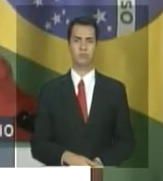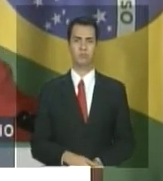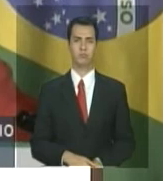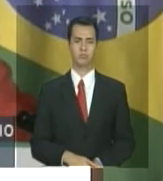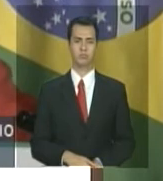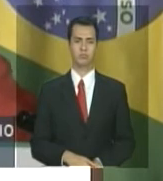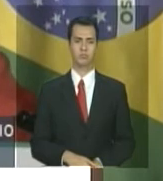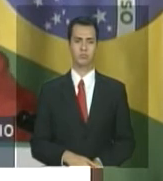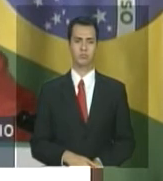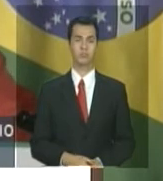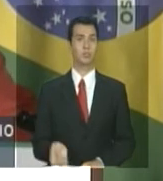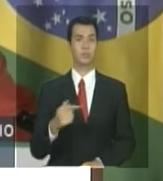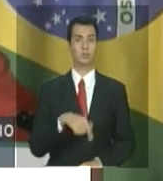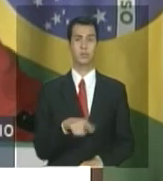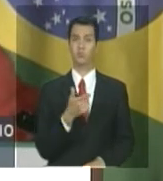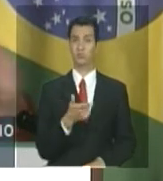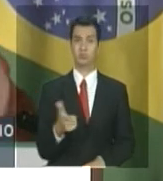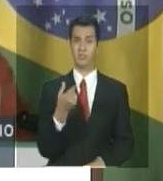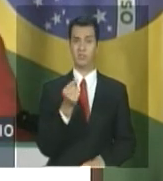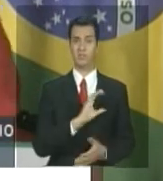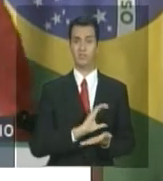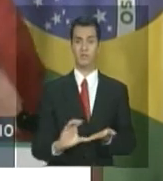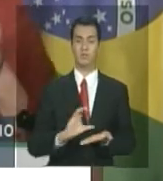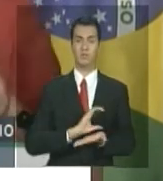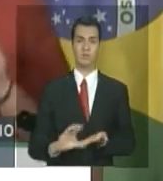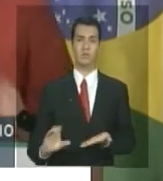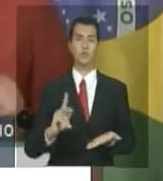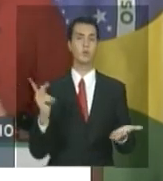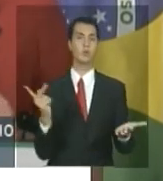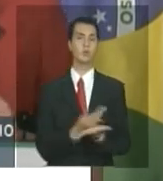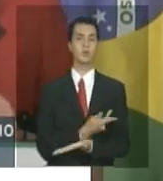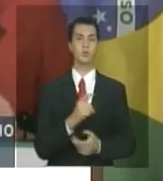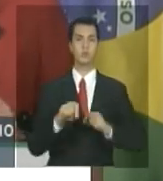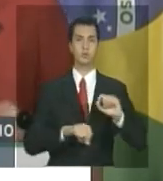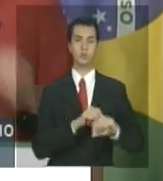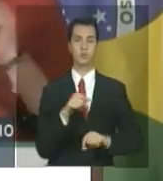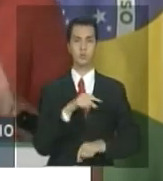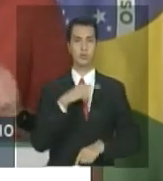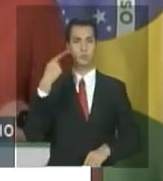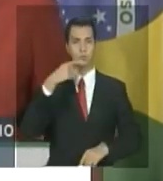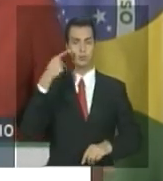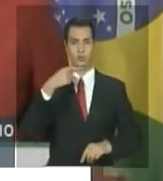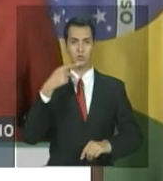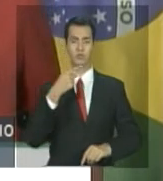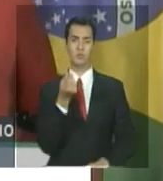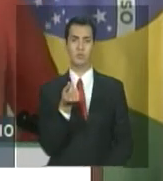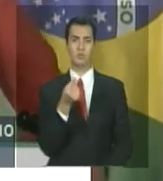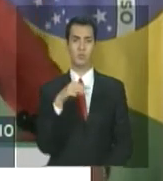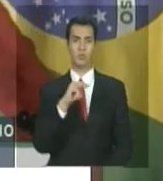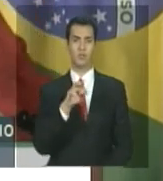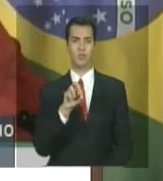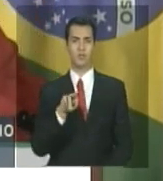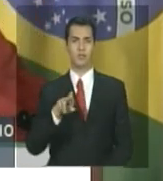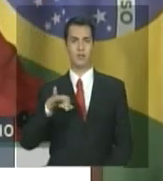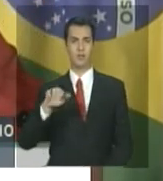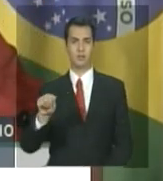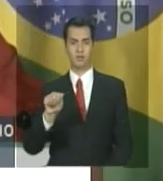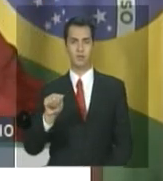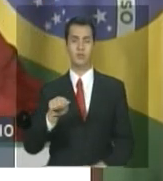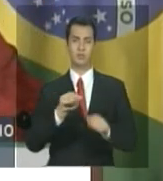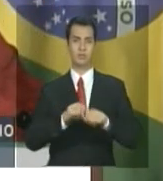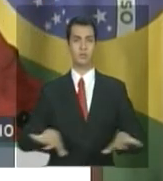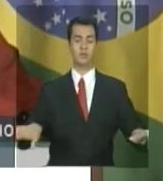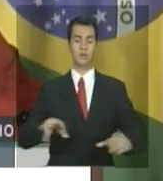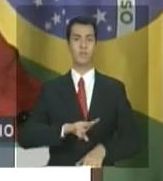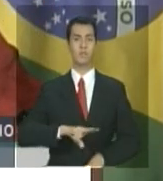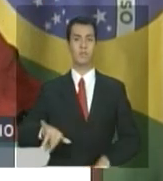se eles não investirem, as políticas monetárias expansionistas serão